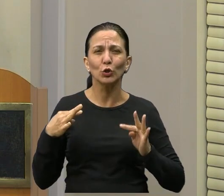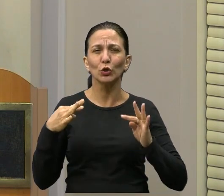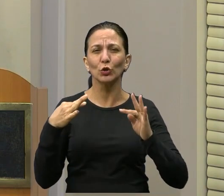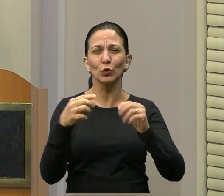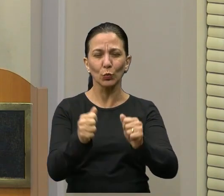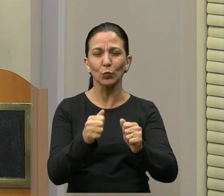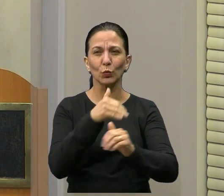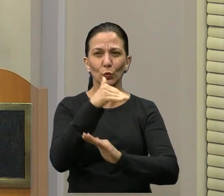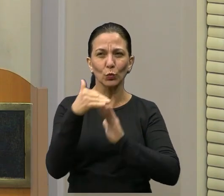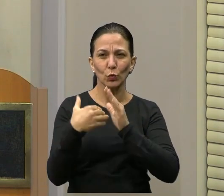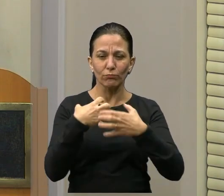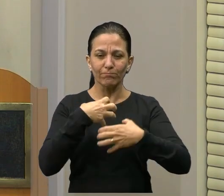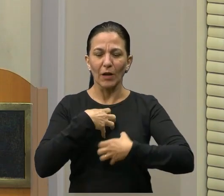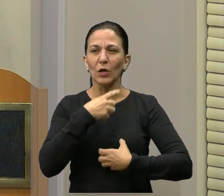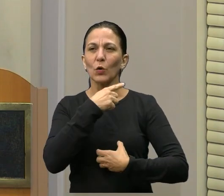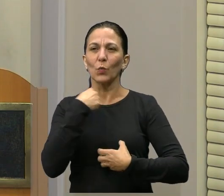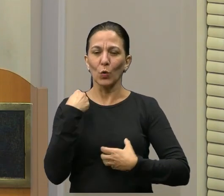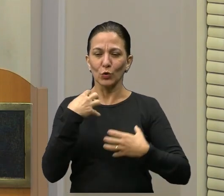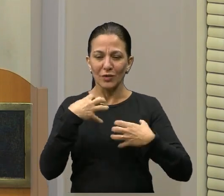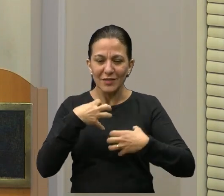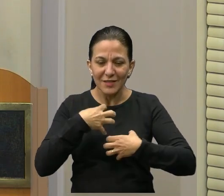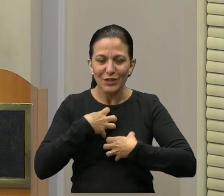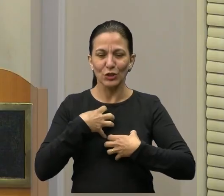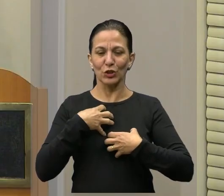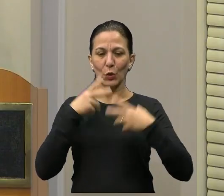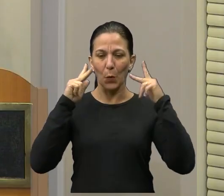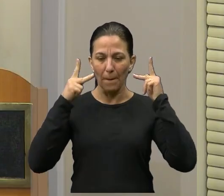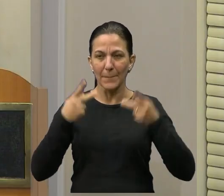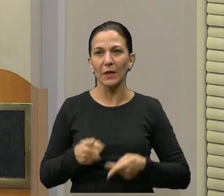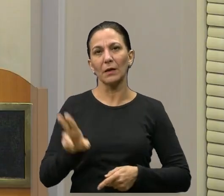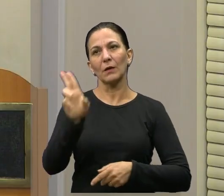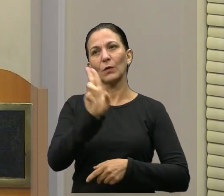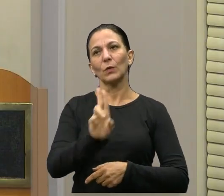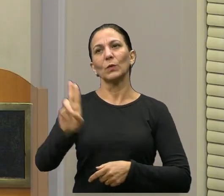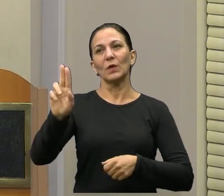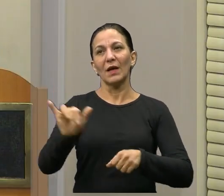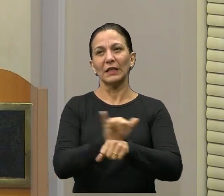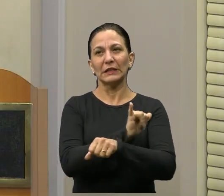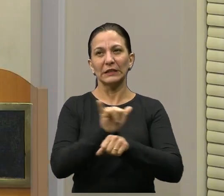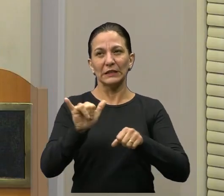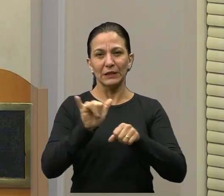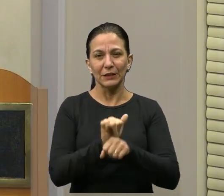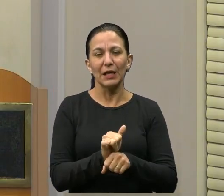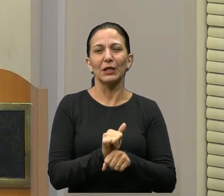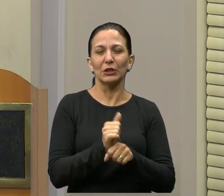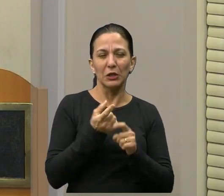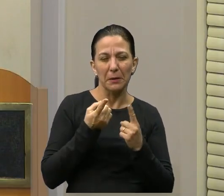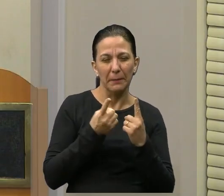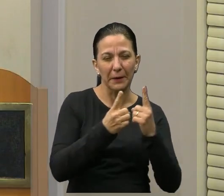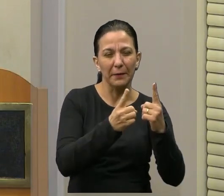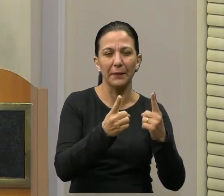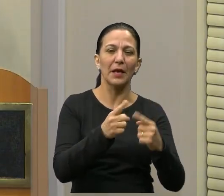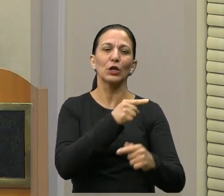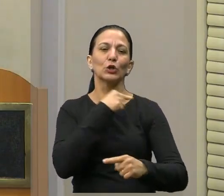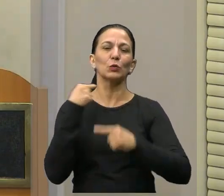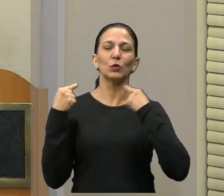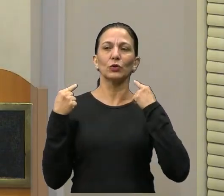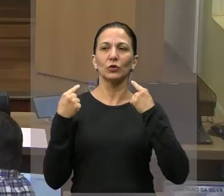nos invocar nossos sentimentos mais humanos e que ela não seja utilizada como instrumento bélico e persecutório.